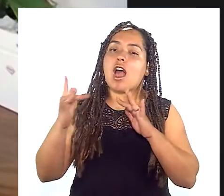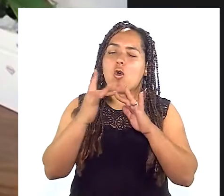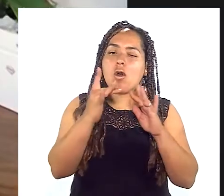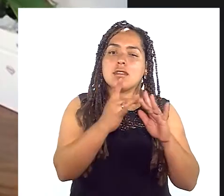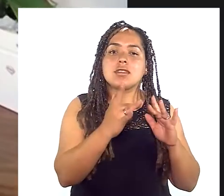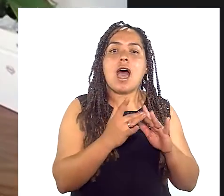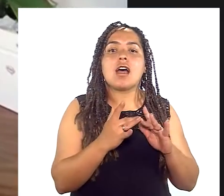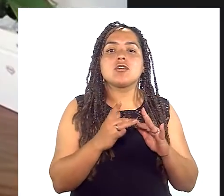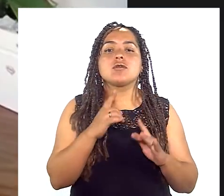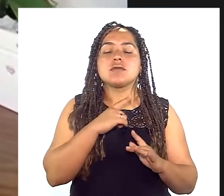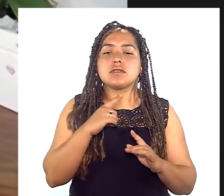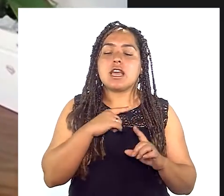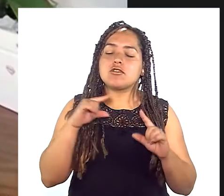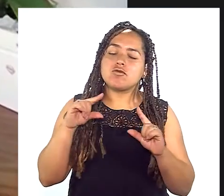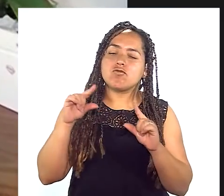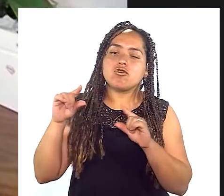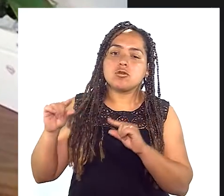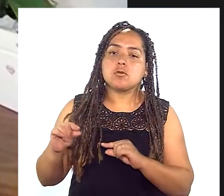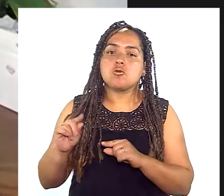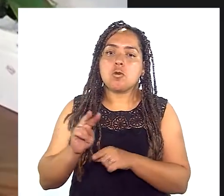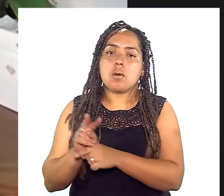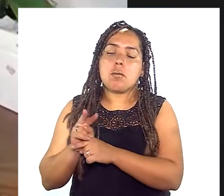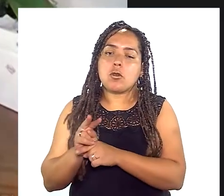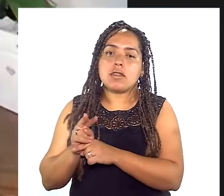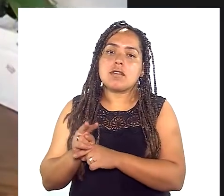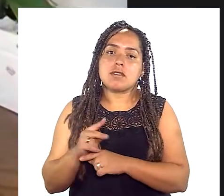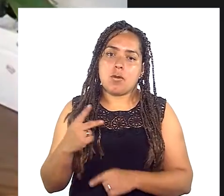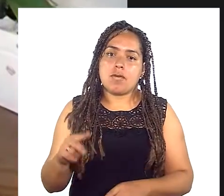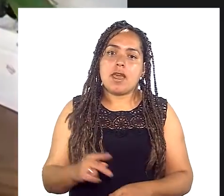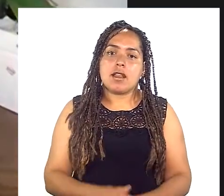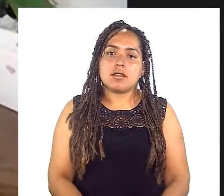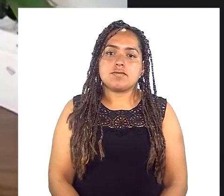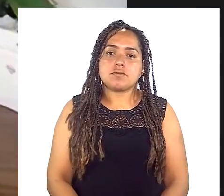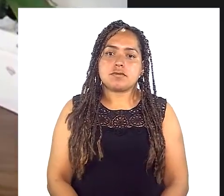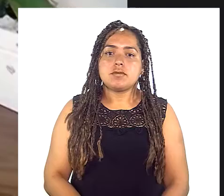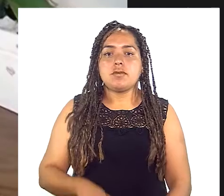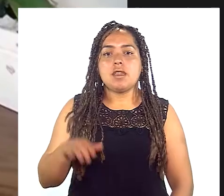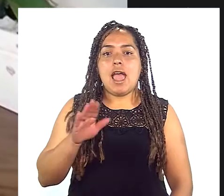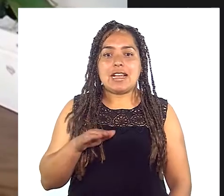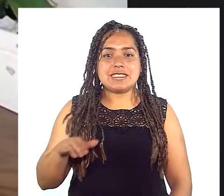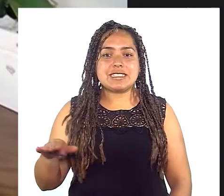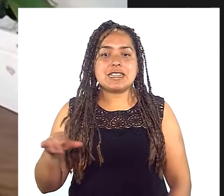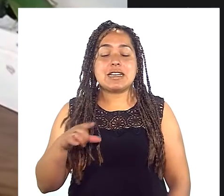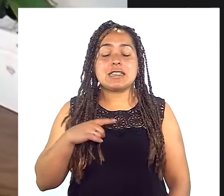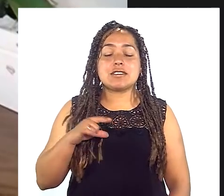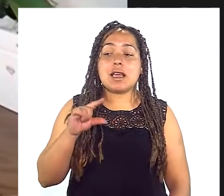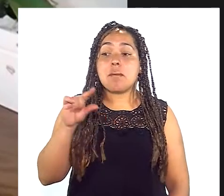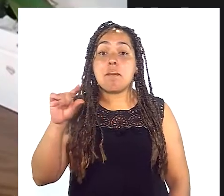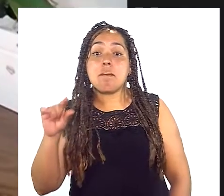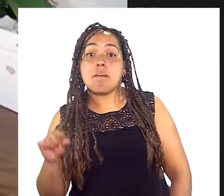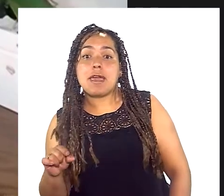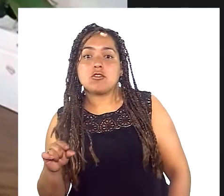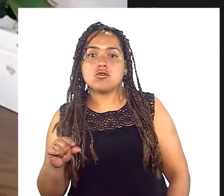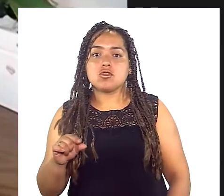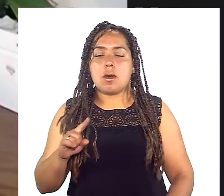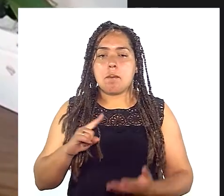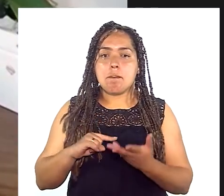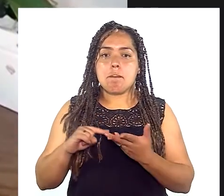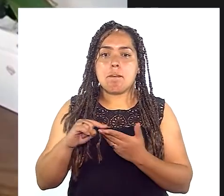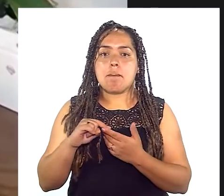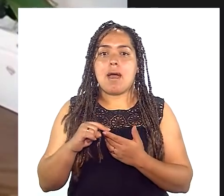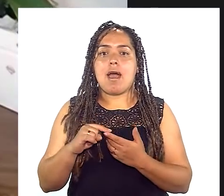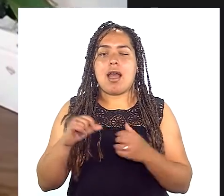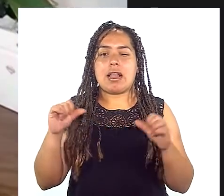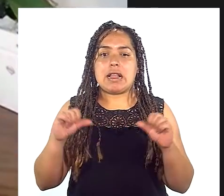tiveram contatos uma com as outras, então isso poderia também dar uma proteção imunológica, né? Então as crianças realmente elas desenvolvem